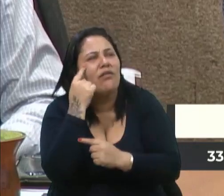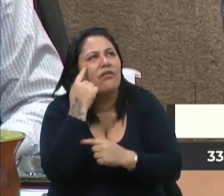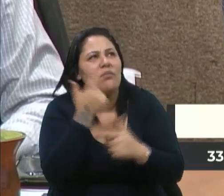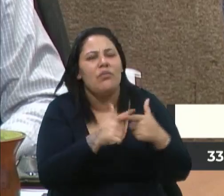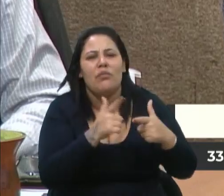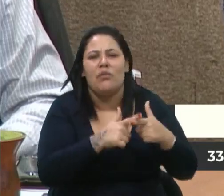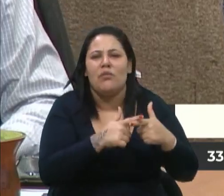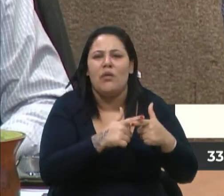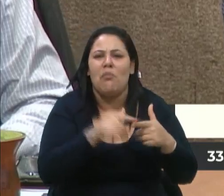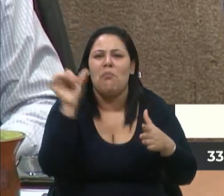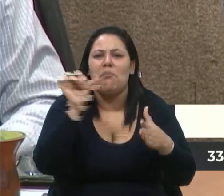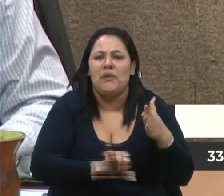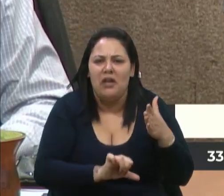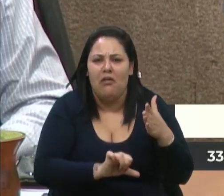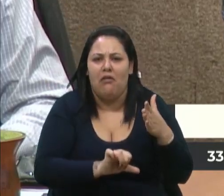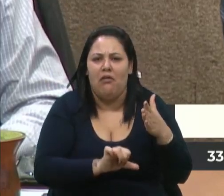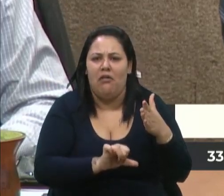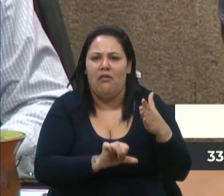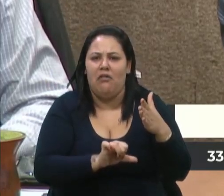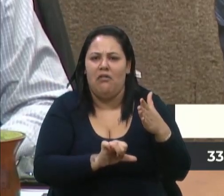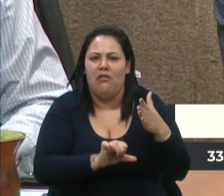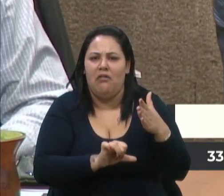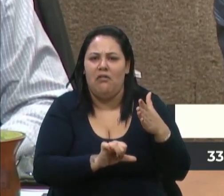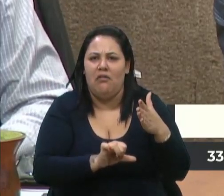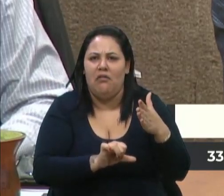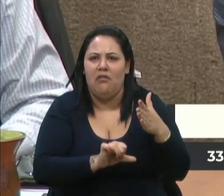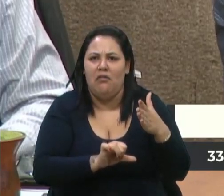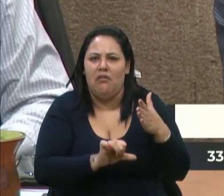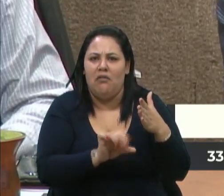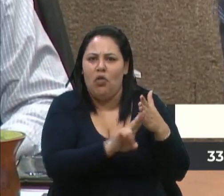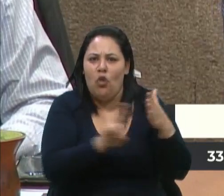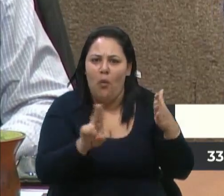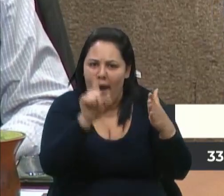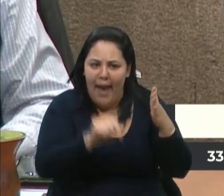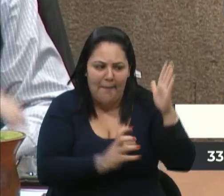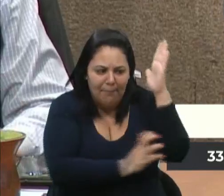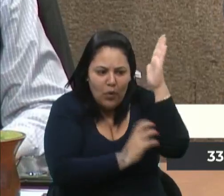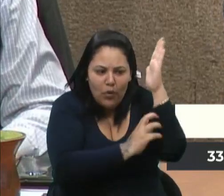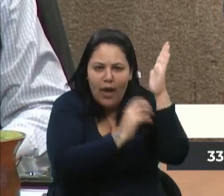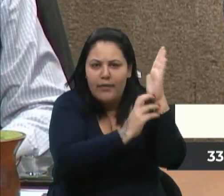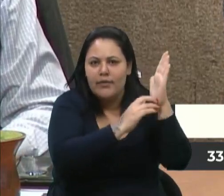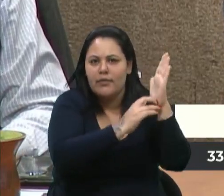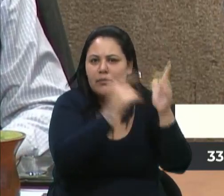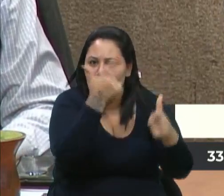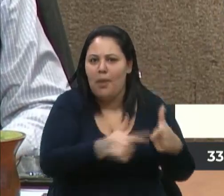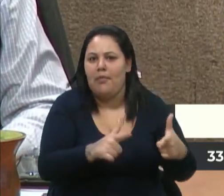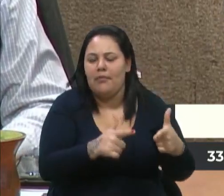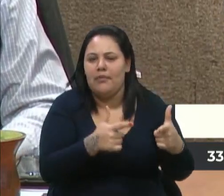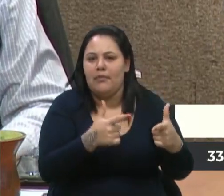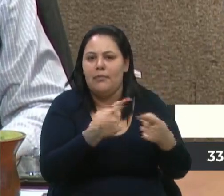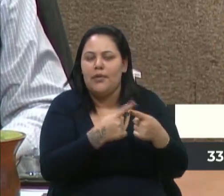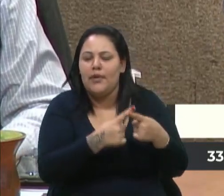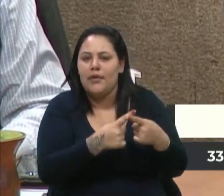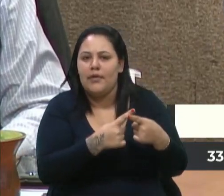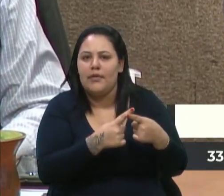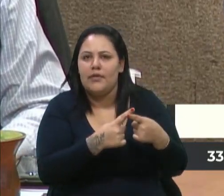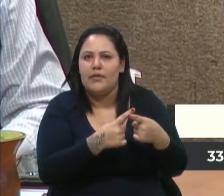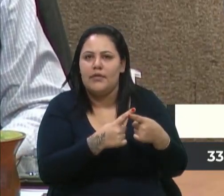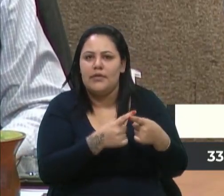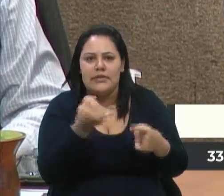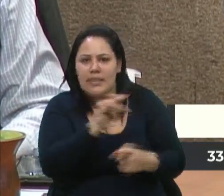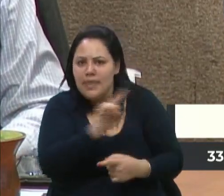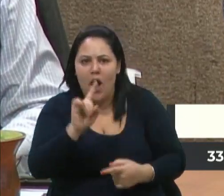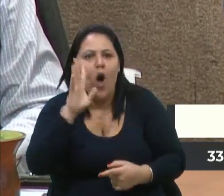problema crônico, o câncer de Caxias do Sul se chama burocracia. E enquanto isso não for